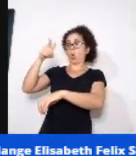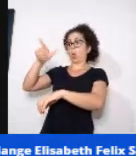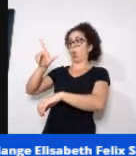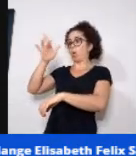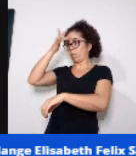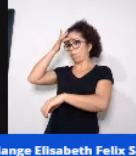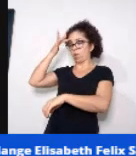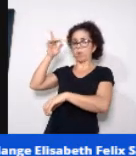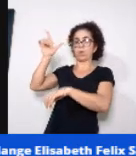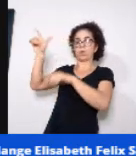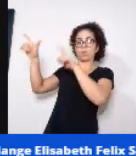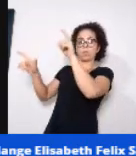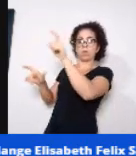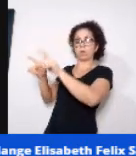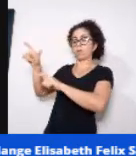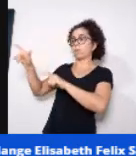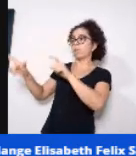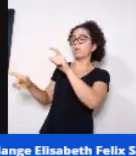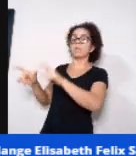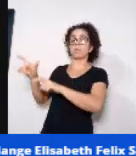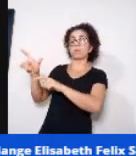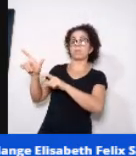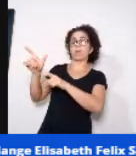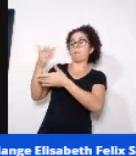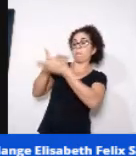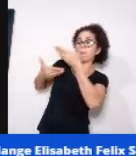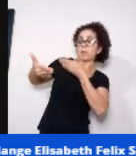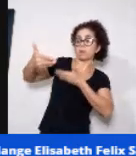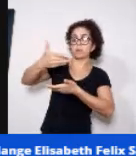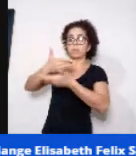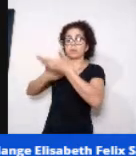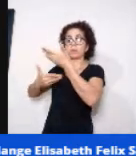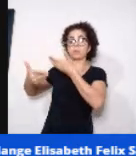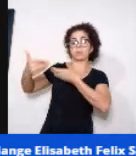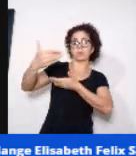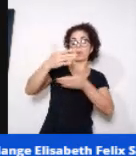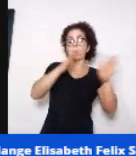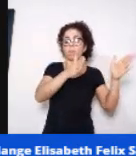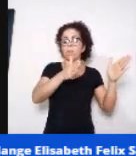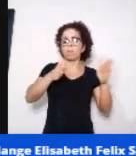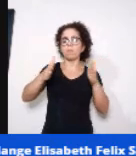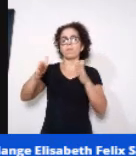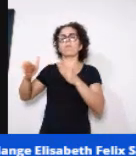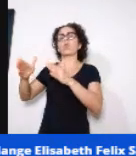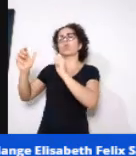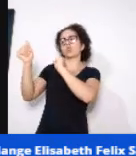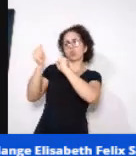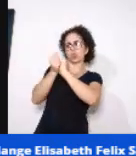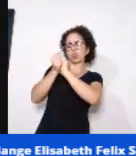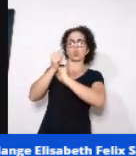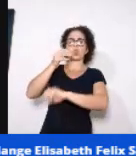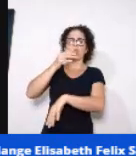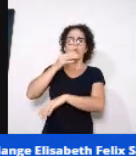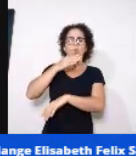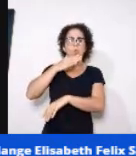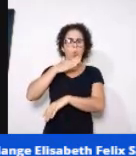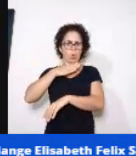desse processo junto comigo, porque eu preciso entender as minhas emoções e também a emoção do outro,